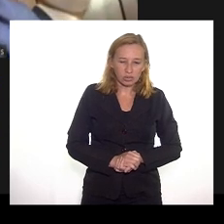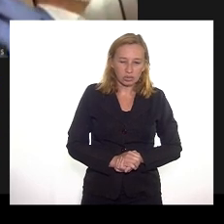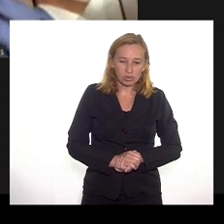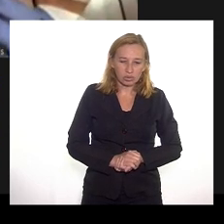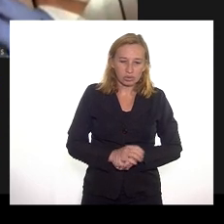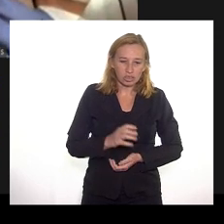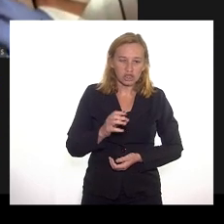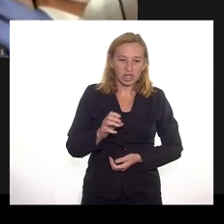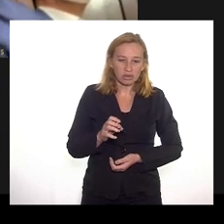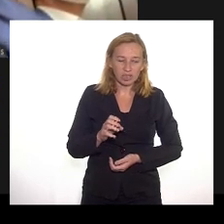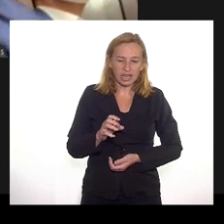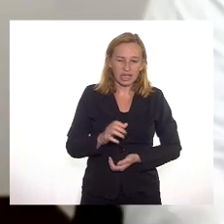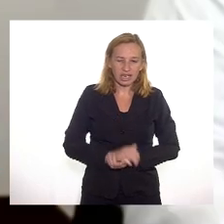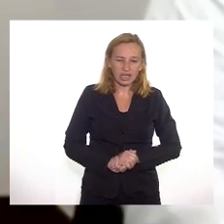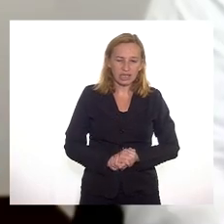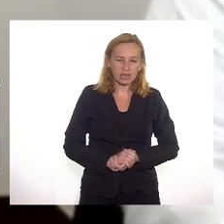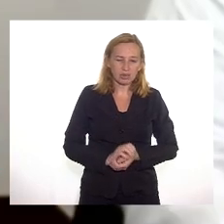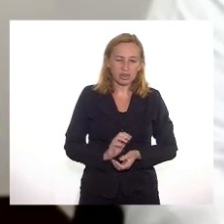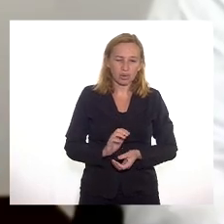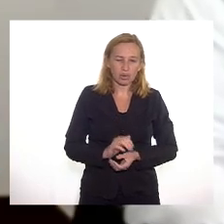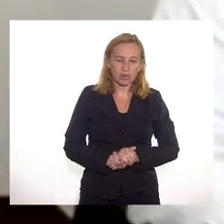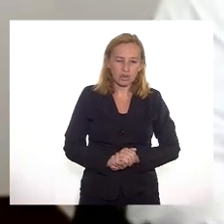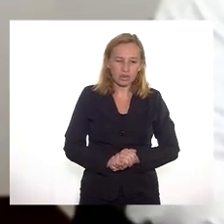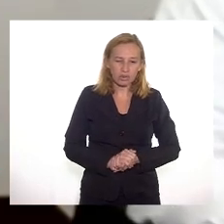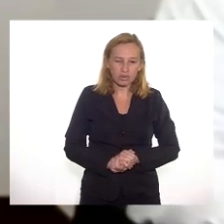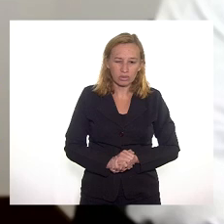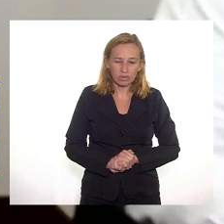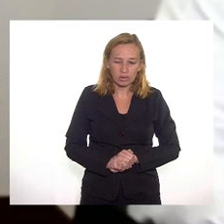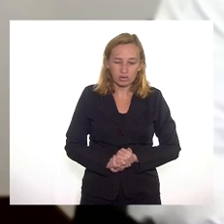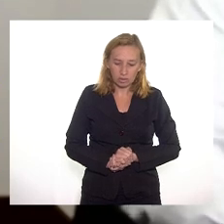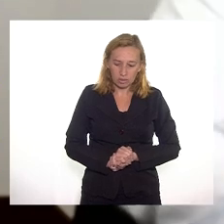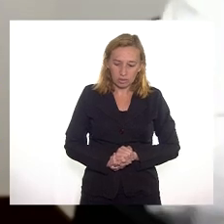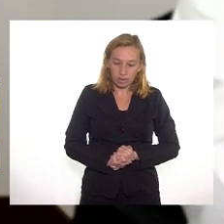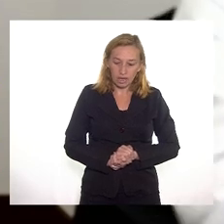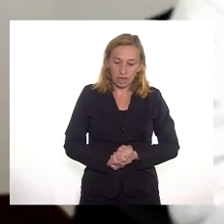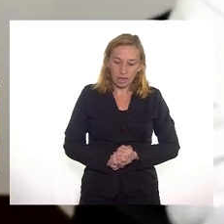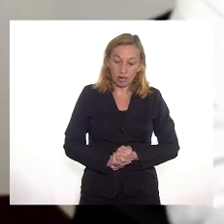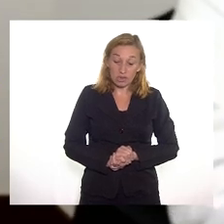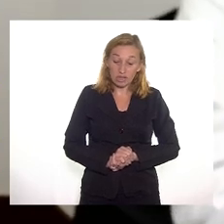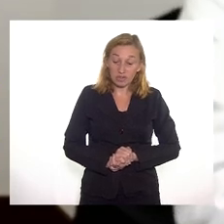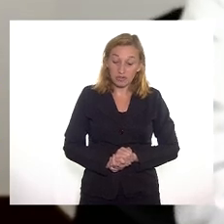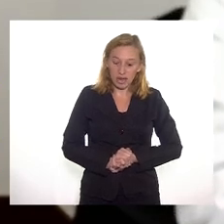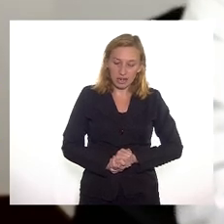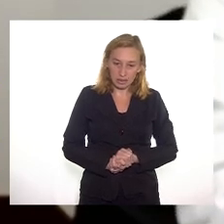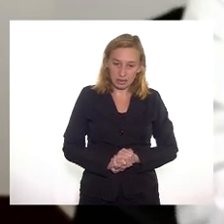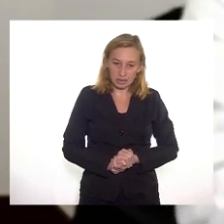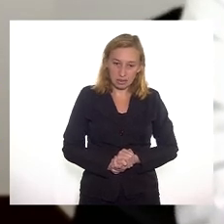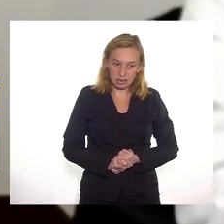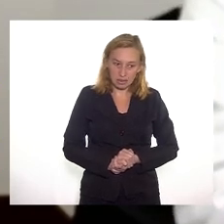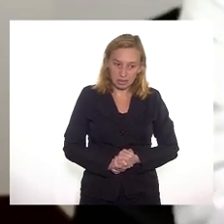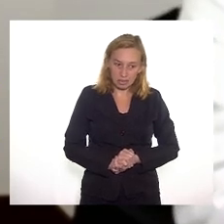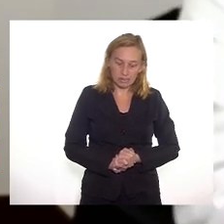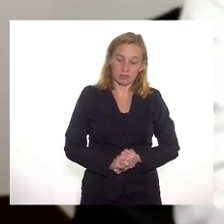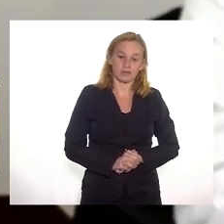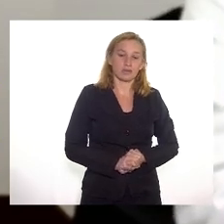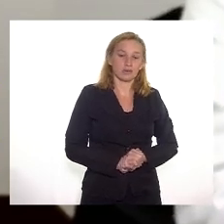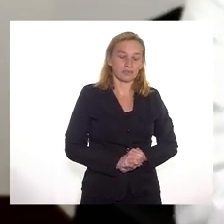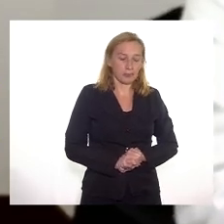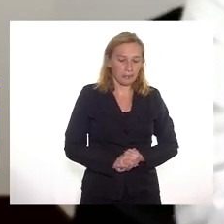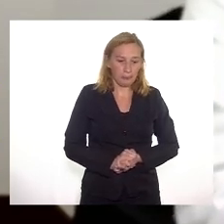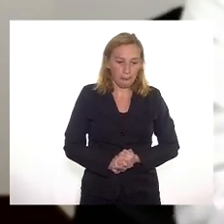Deputado Bebeto. Eu votei sim no grupo. Ok, é porque eu estou dando a chance do deputado que queira se pronunciar aqui rapidamente. Tá,